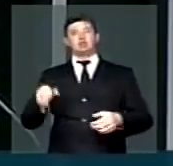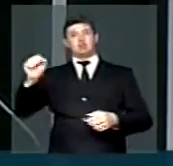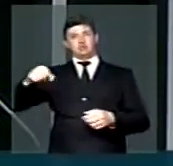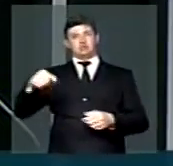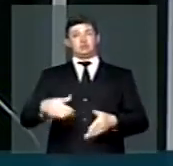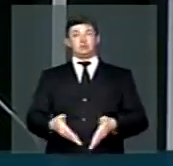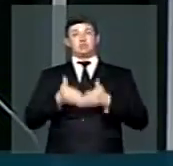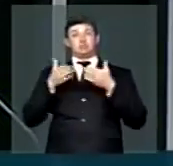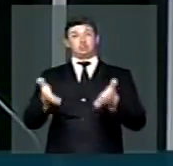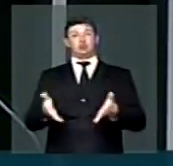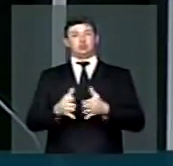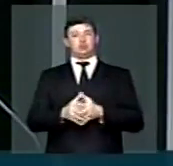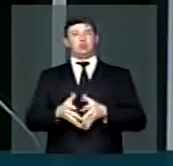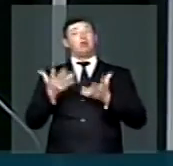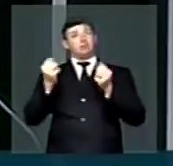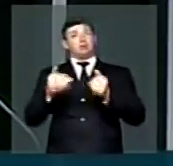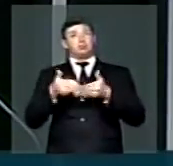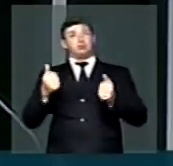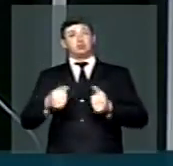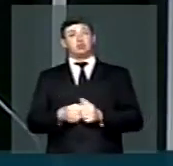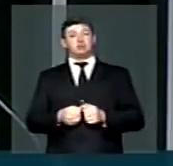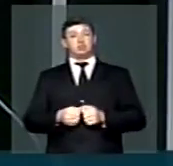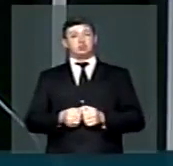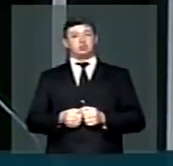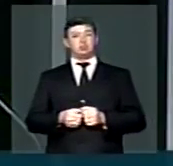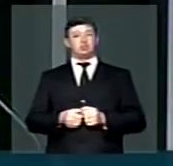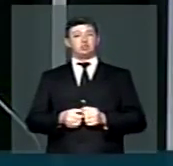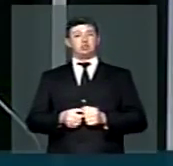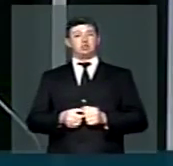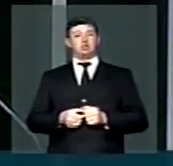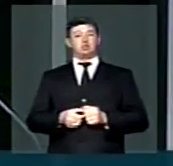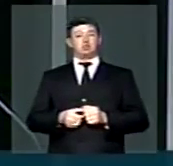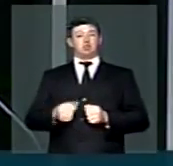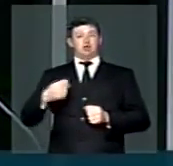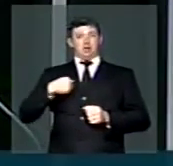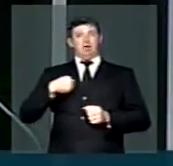esse apelo. Vamos pedir. Eu e o presidente da